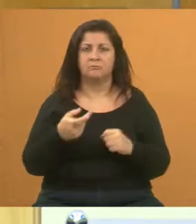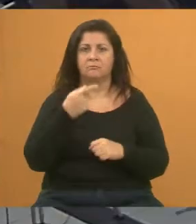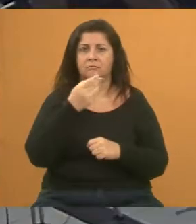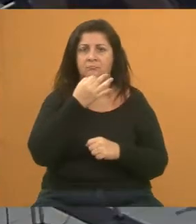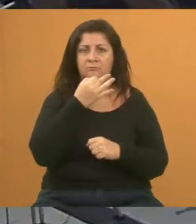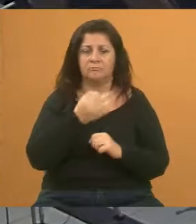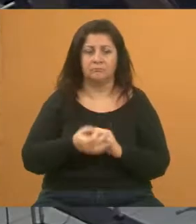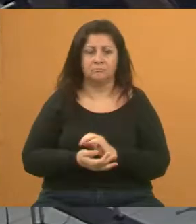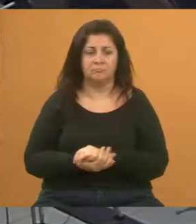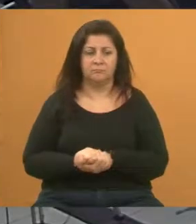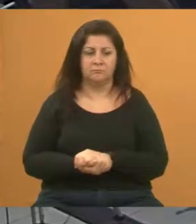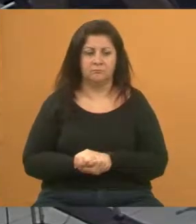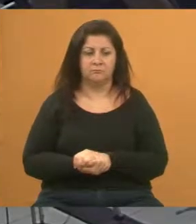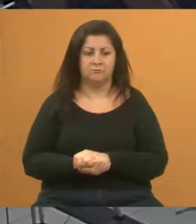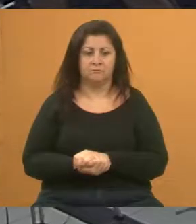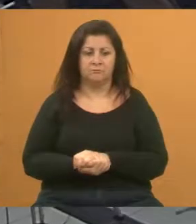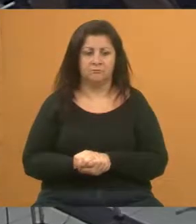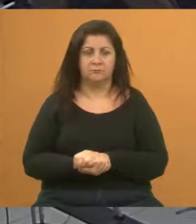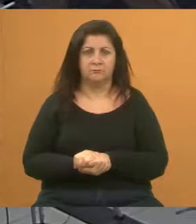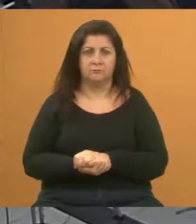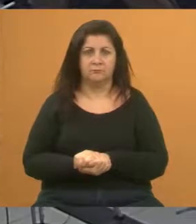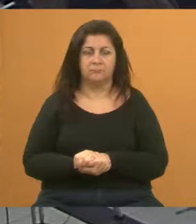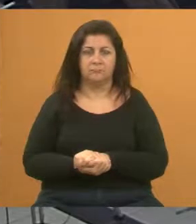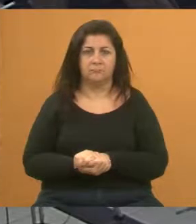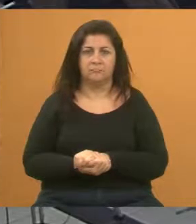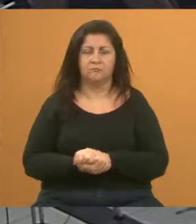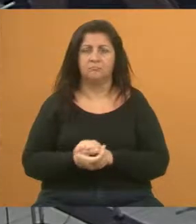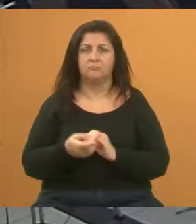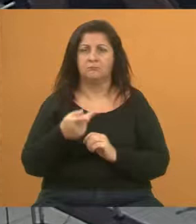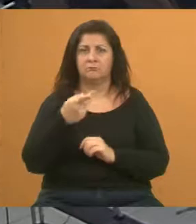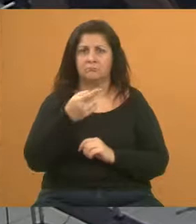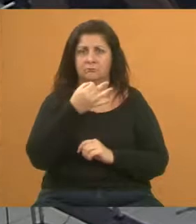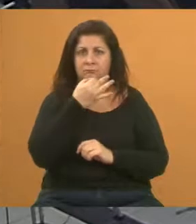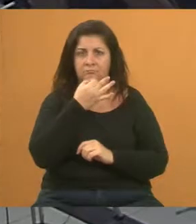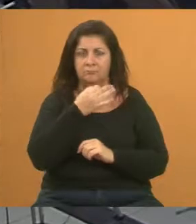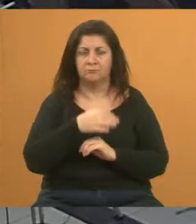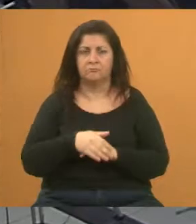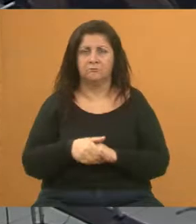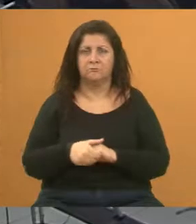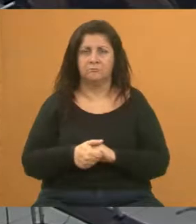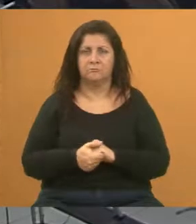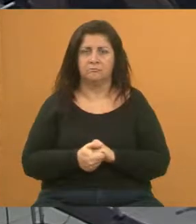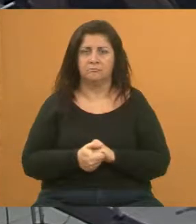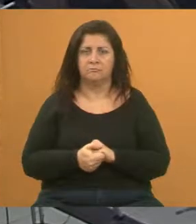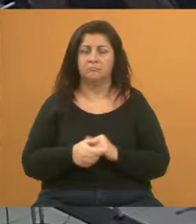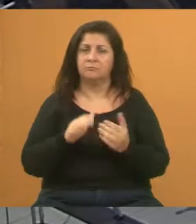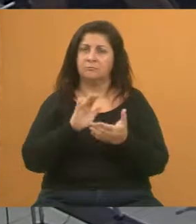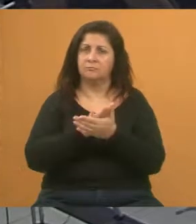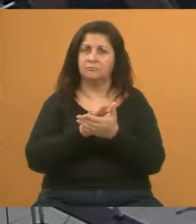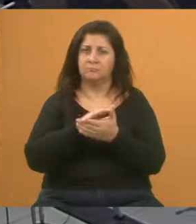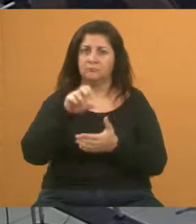discussão. Senhor presidente, eu queria falar daqui mesmo, quero dar parabéns à Sônia.